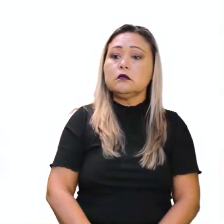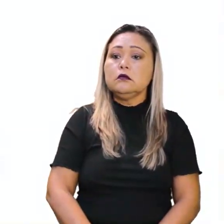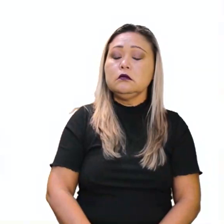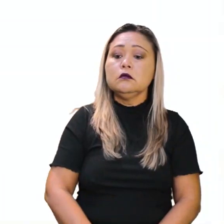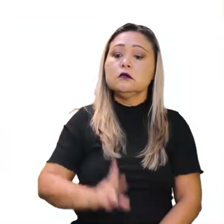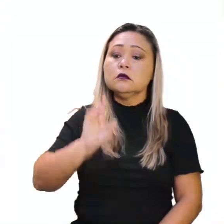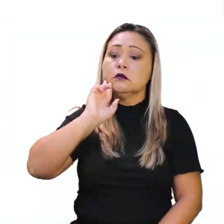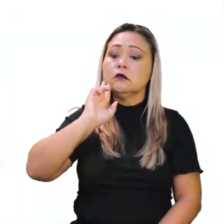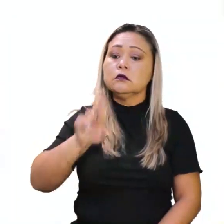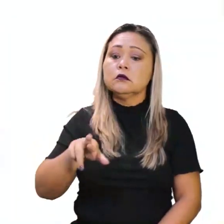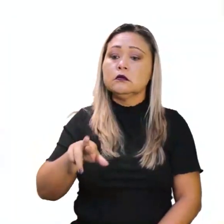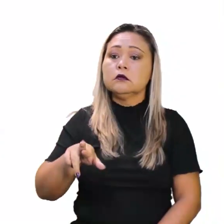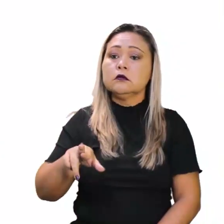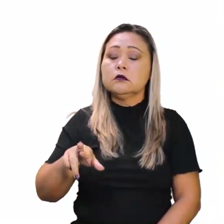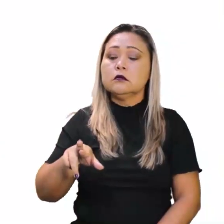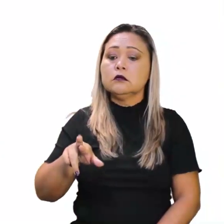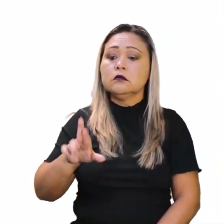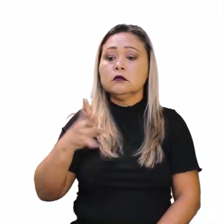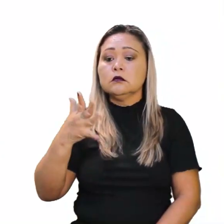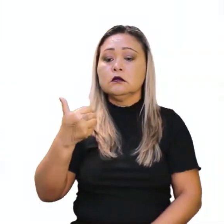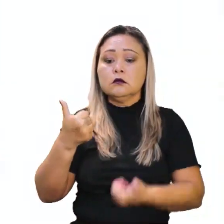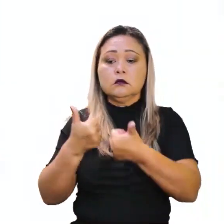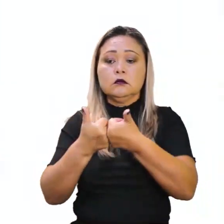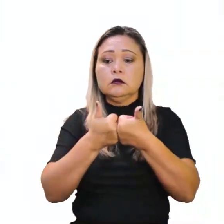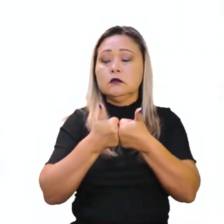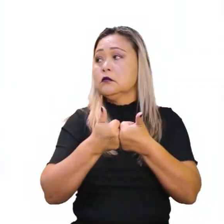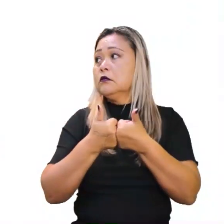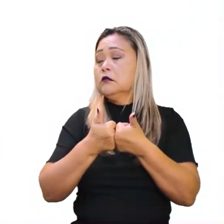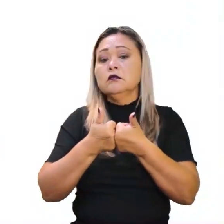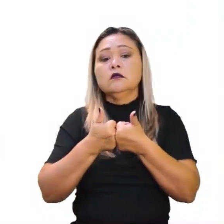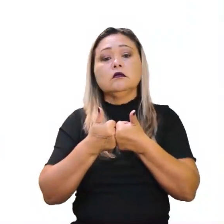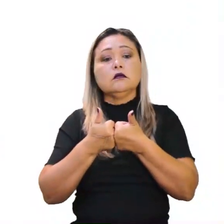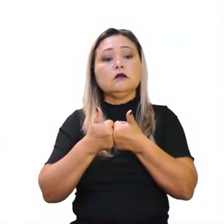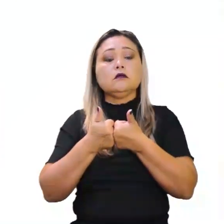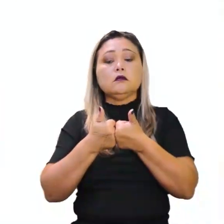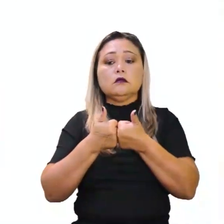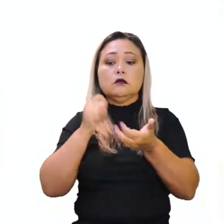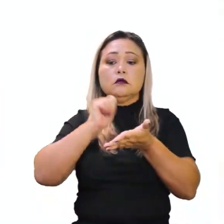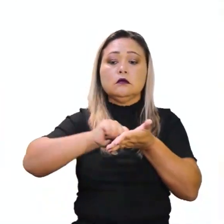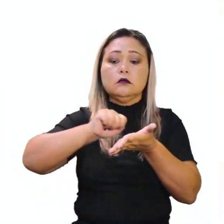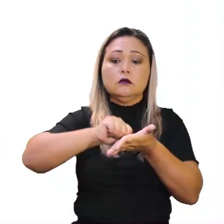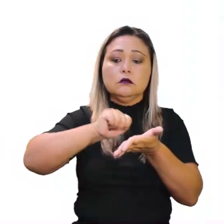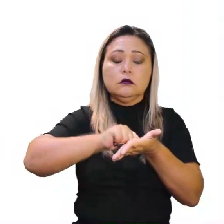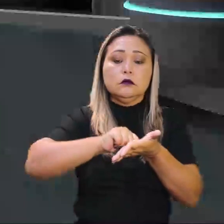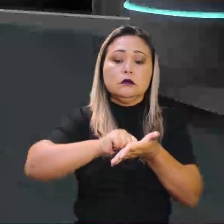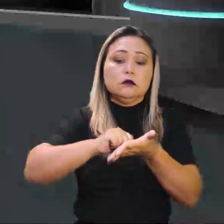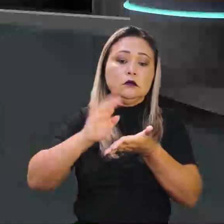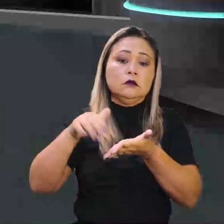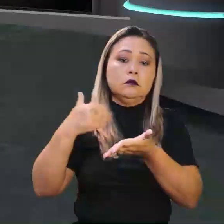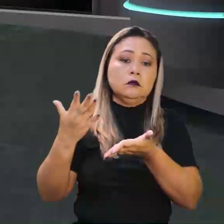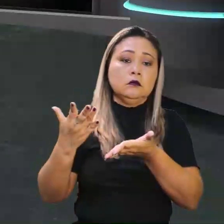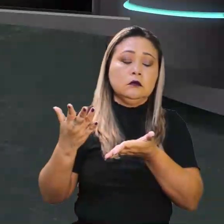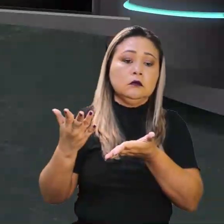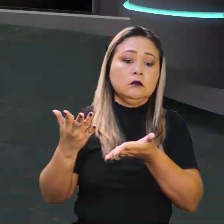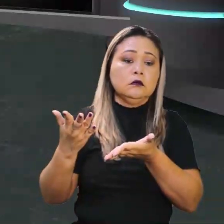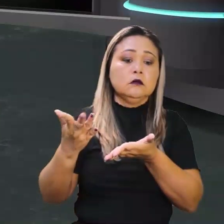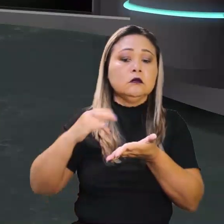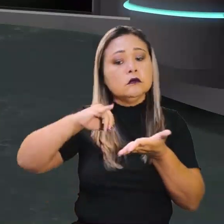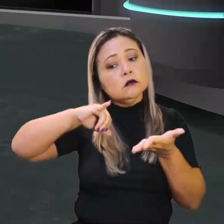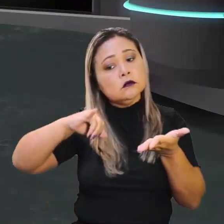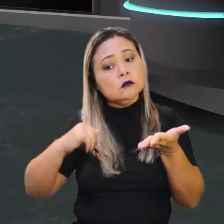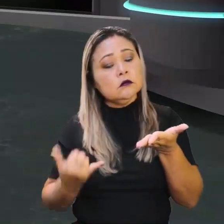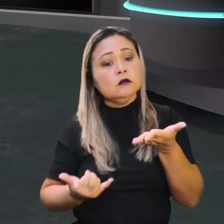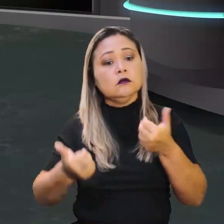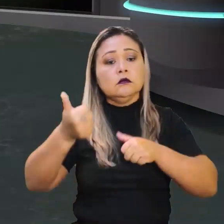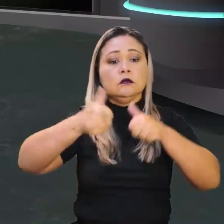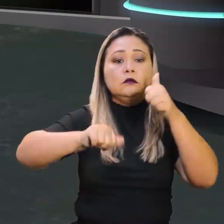à resposta, né? Uma aproximação que você pode escrever, alunos, tá? Então, é esse momento que você aproveita